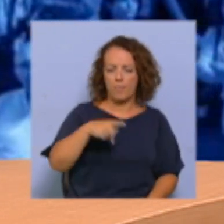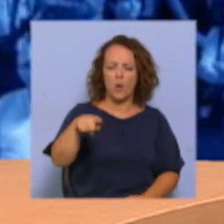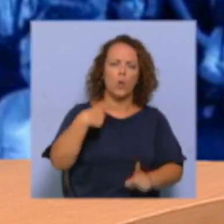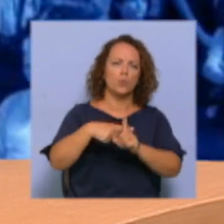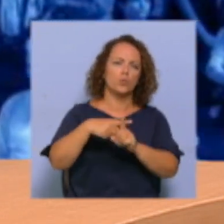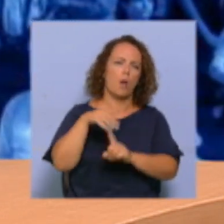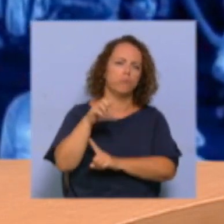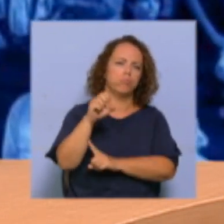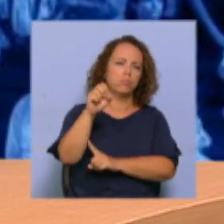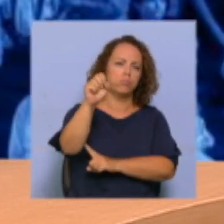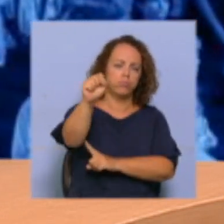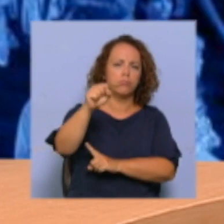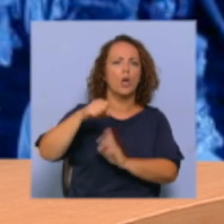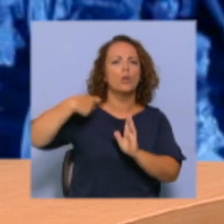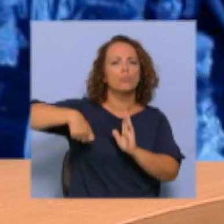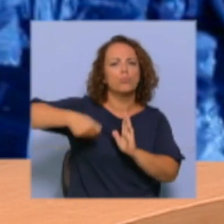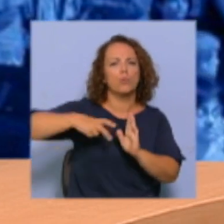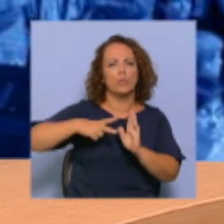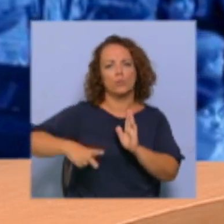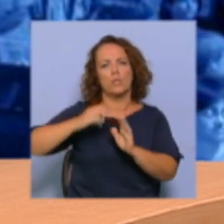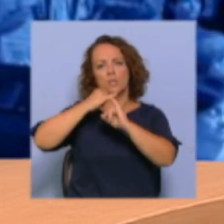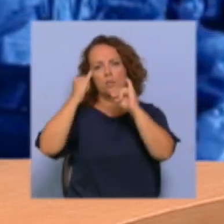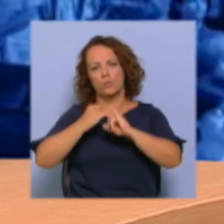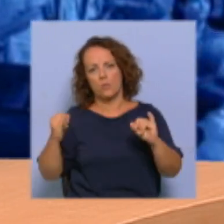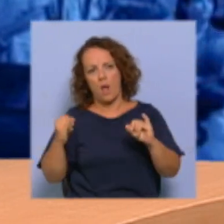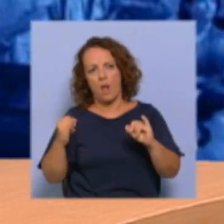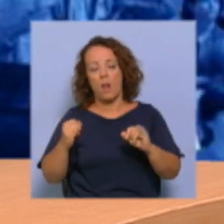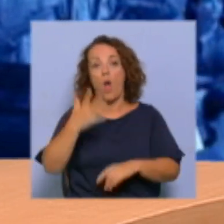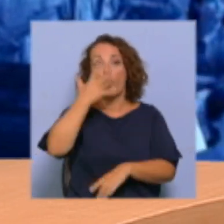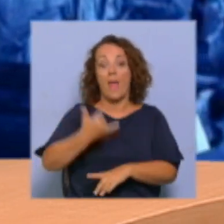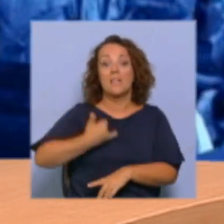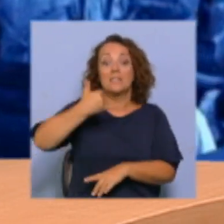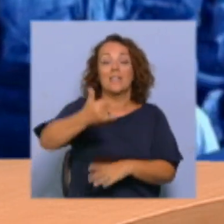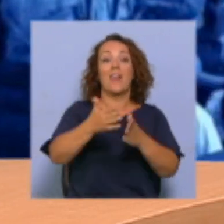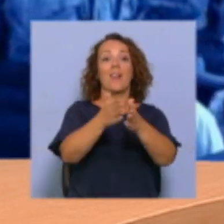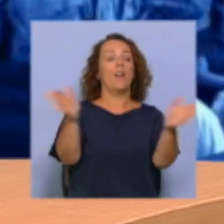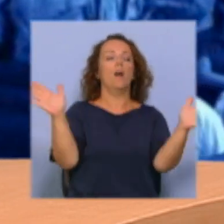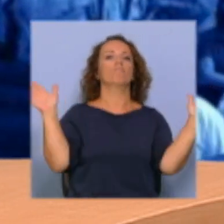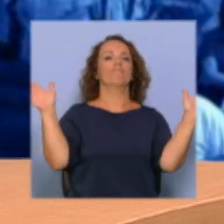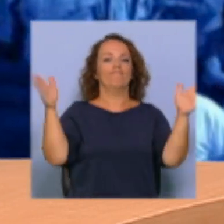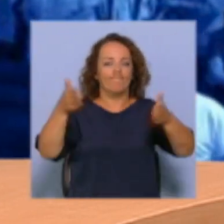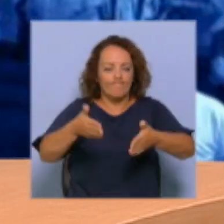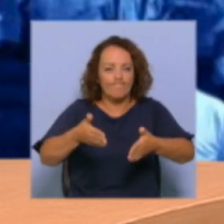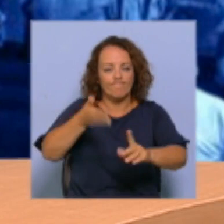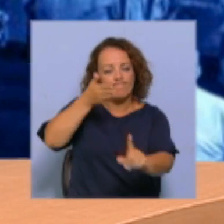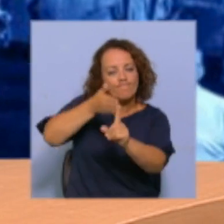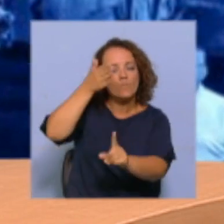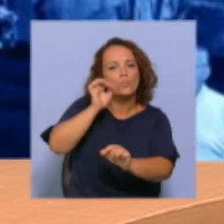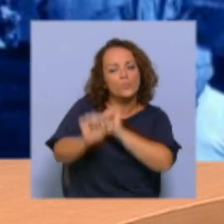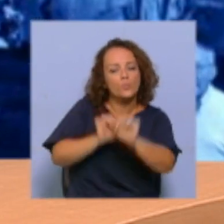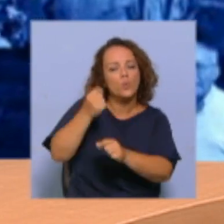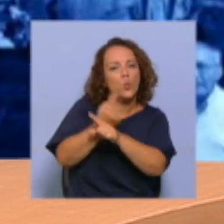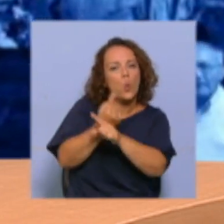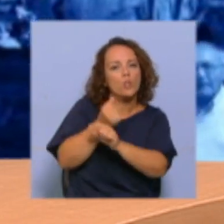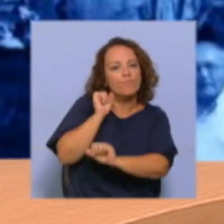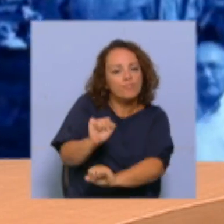de produção nacional e internacional, mas depois no dia a seguir afunilamos e temos um olhar mais centrado nas questões da Igreja. E